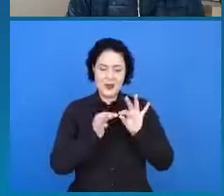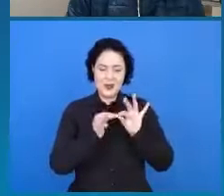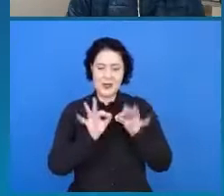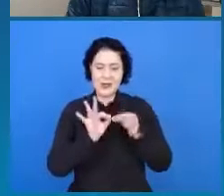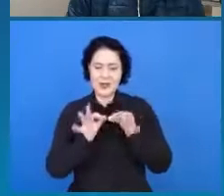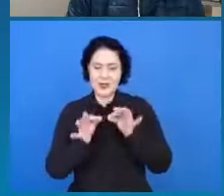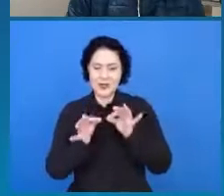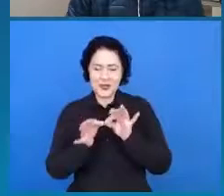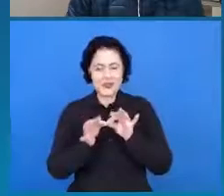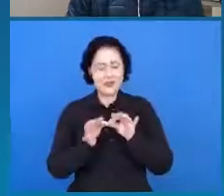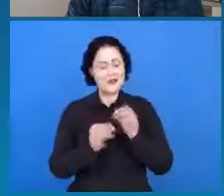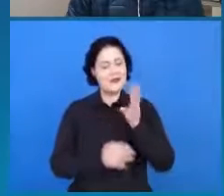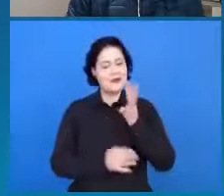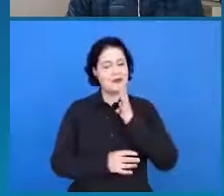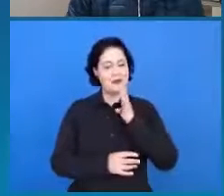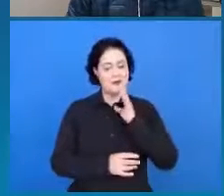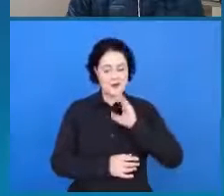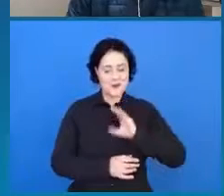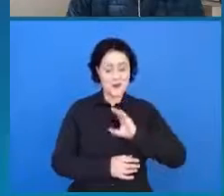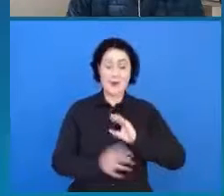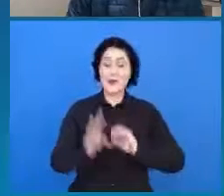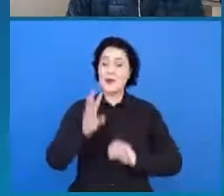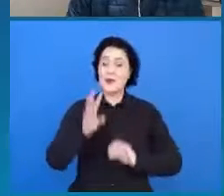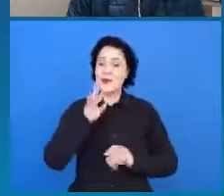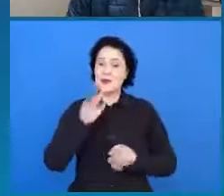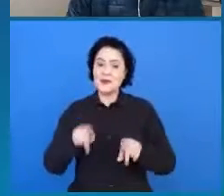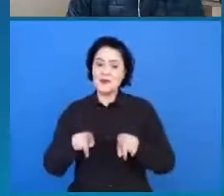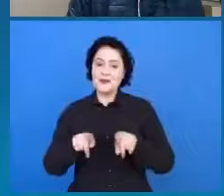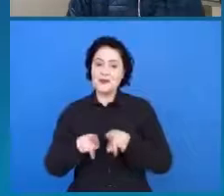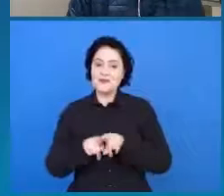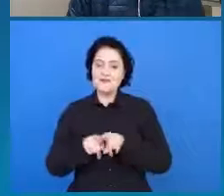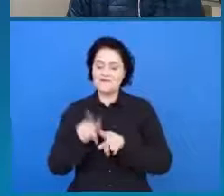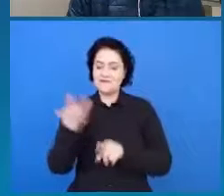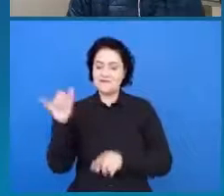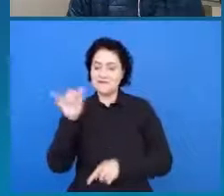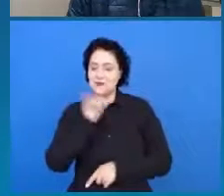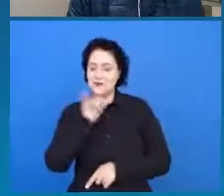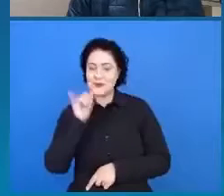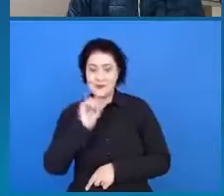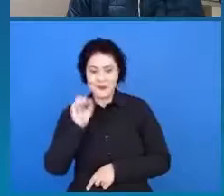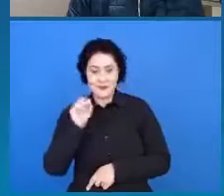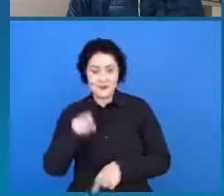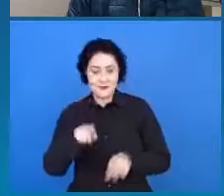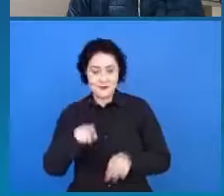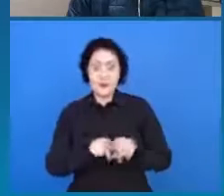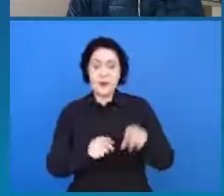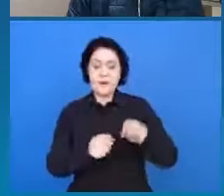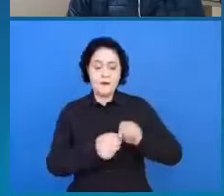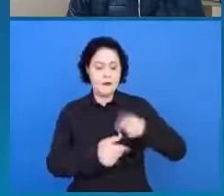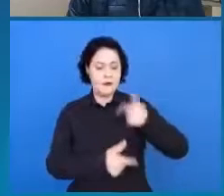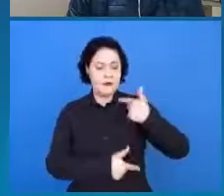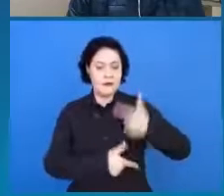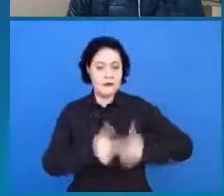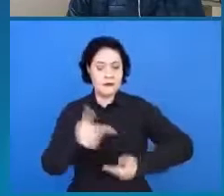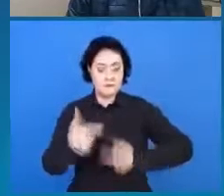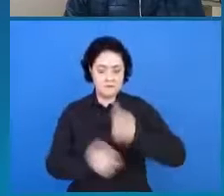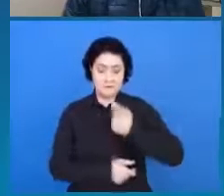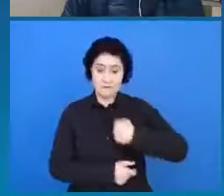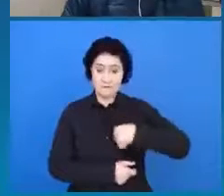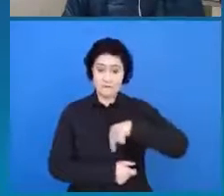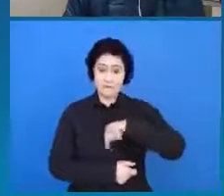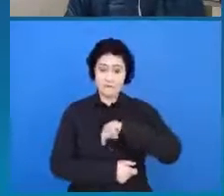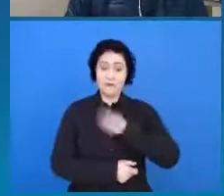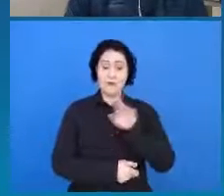nas minúcias e conhece sua beijamento e o Italiano ele que tem feito esse trabalho para nós